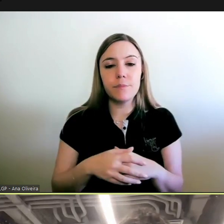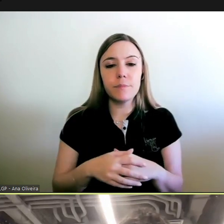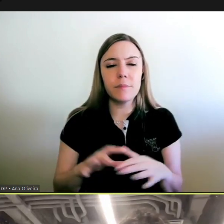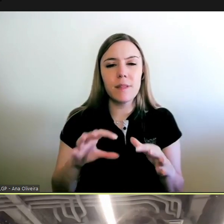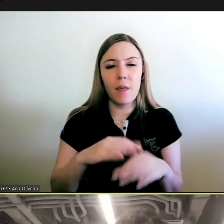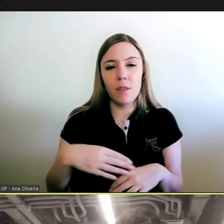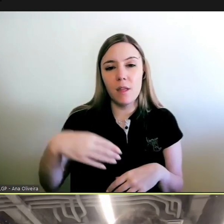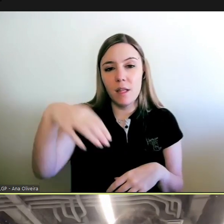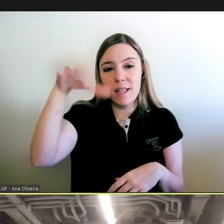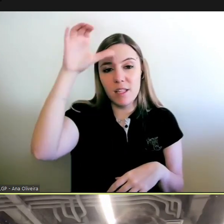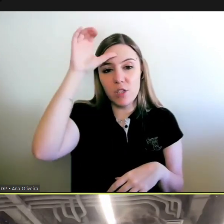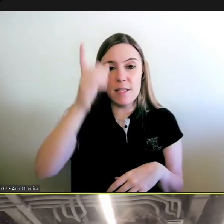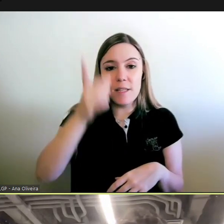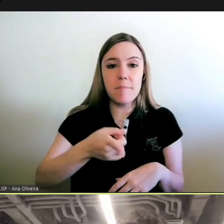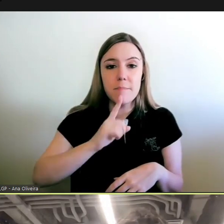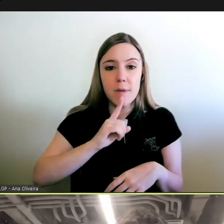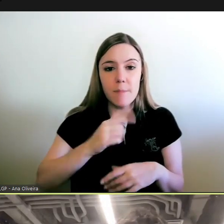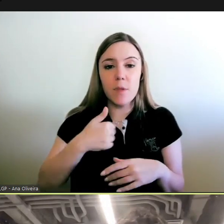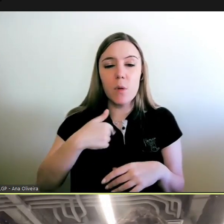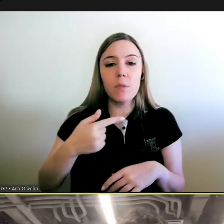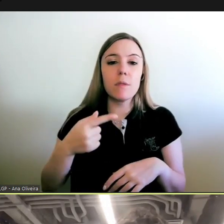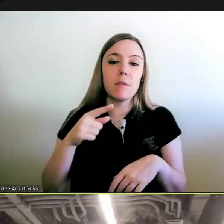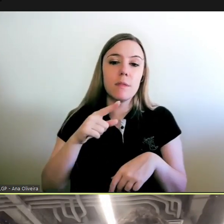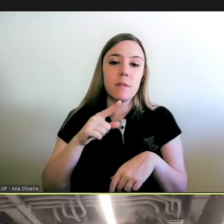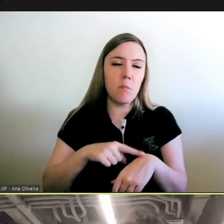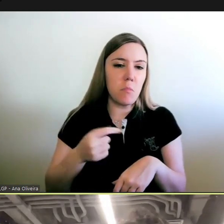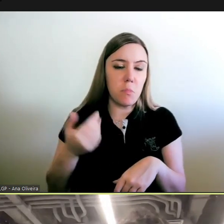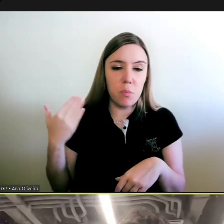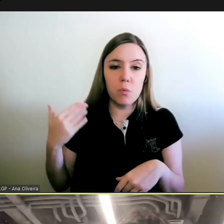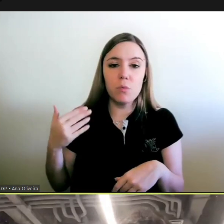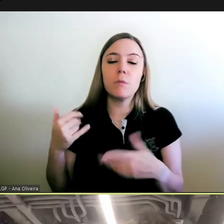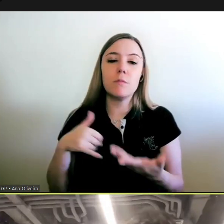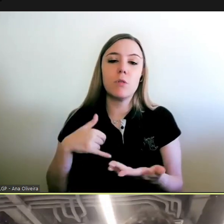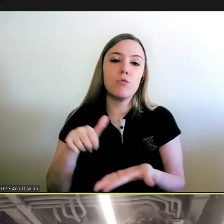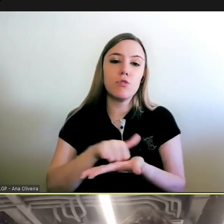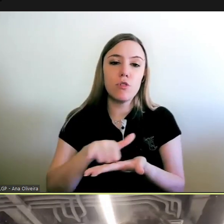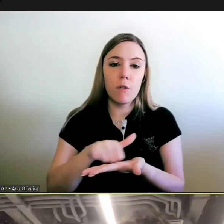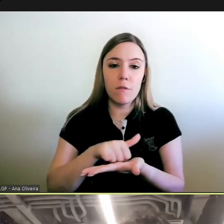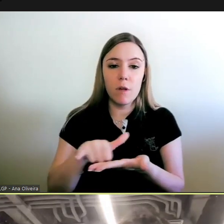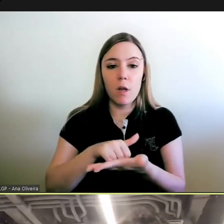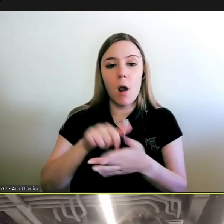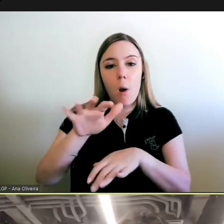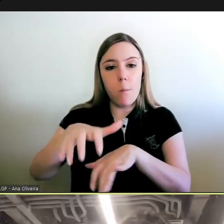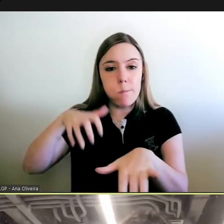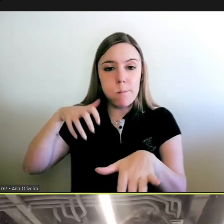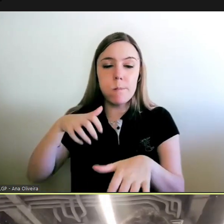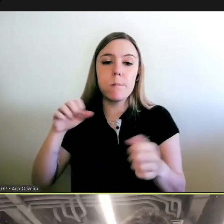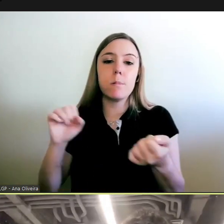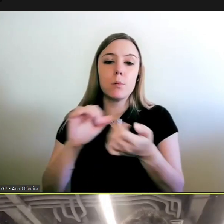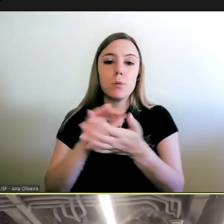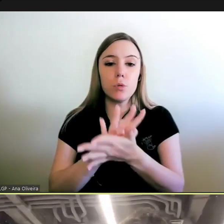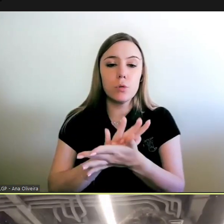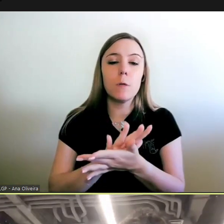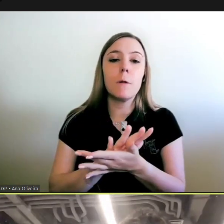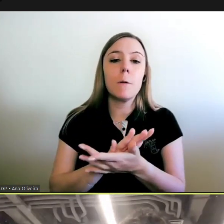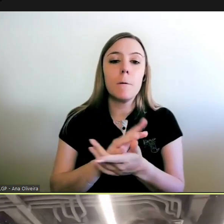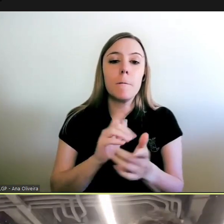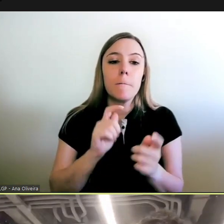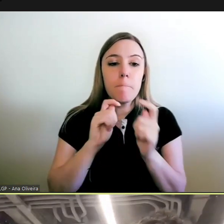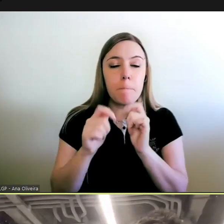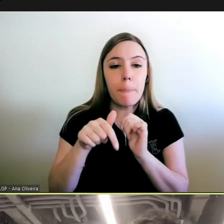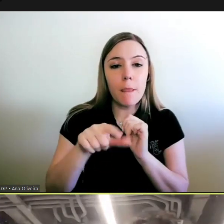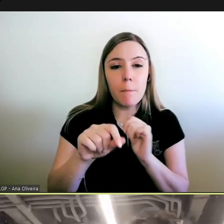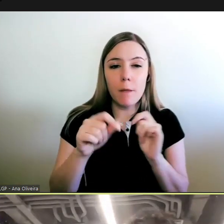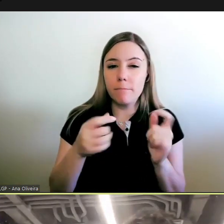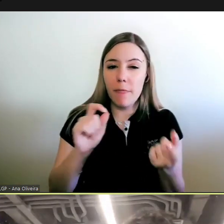estive muito recentemente em Nova Iorque, numa conferência de jornalismo onde isto era muito debatido, nomeadamente o